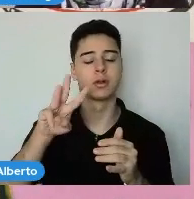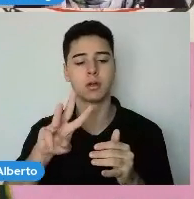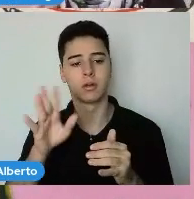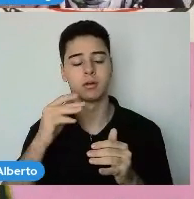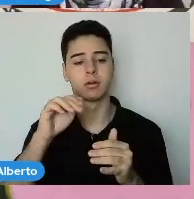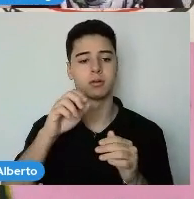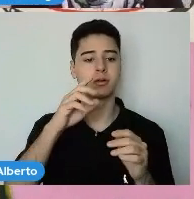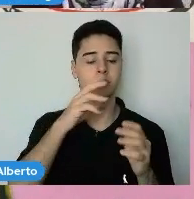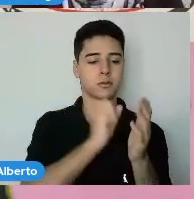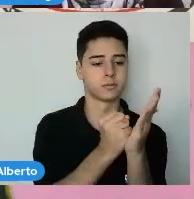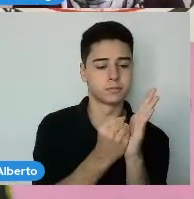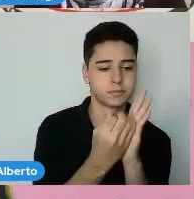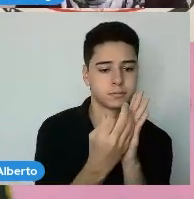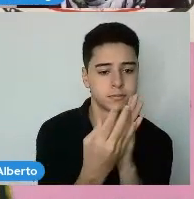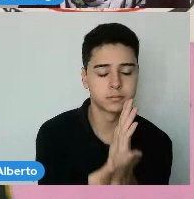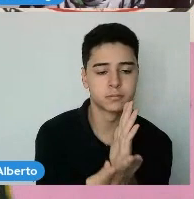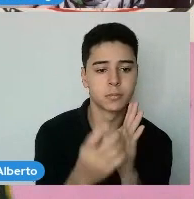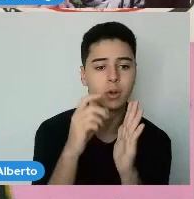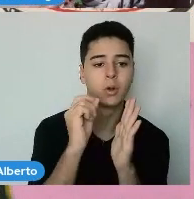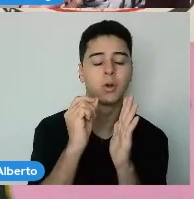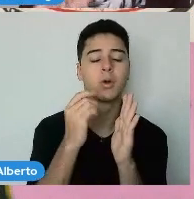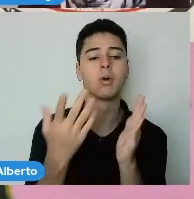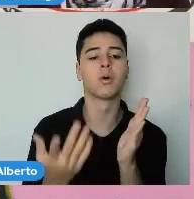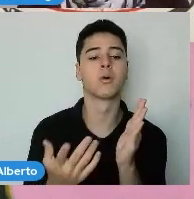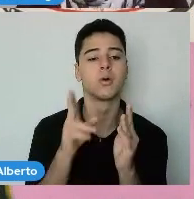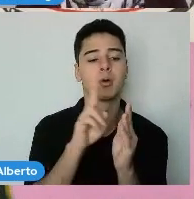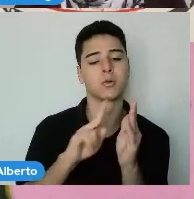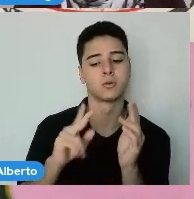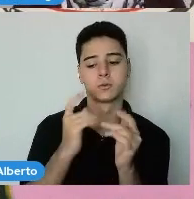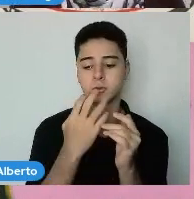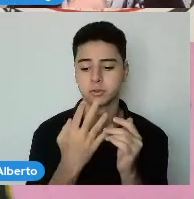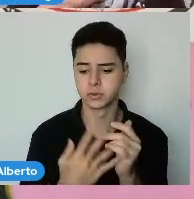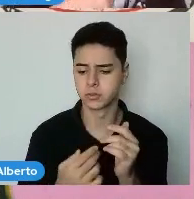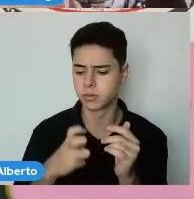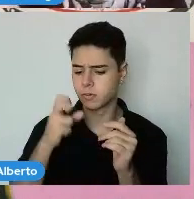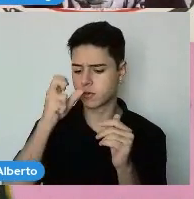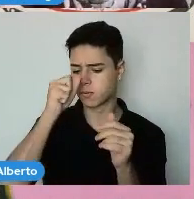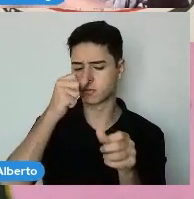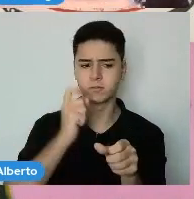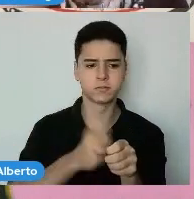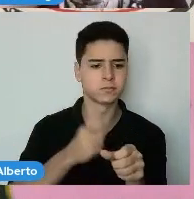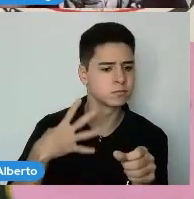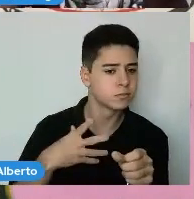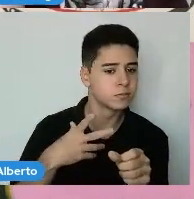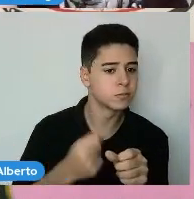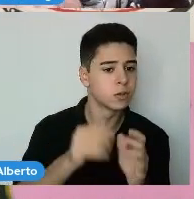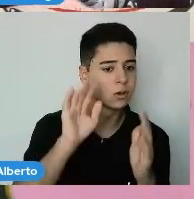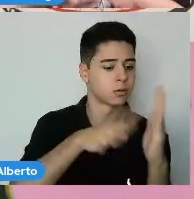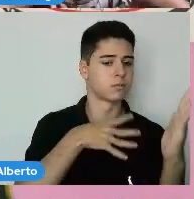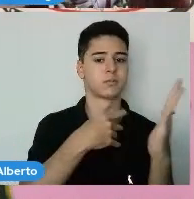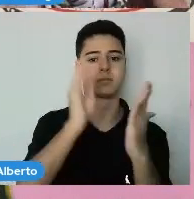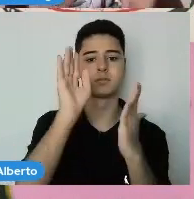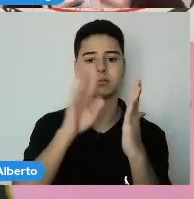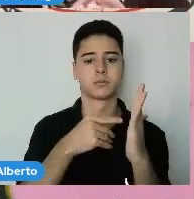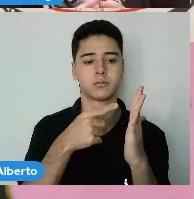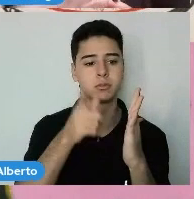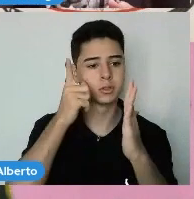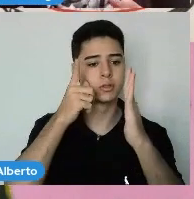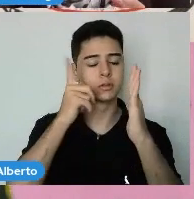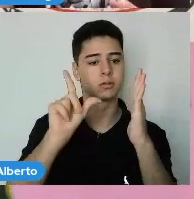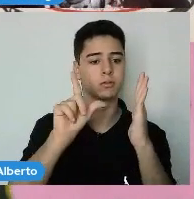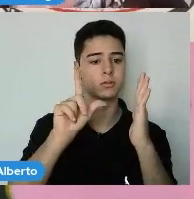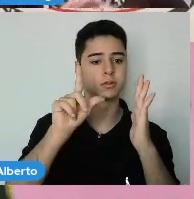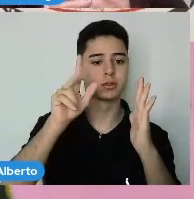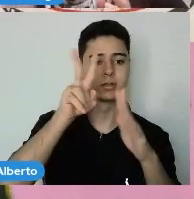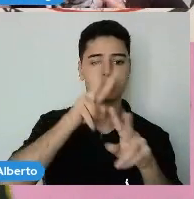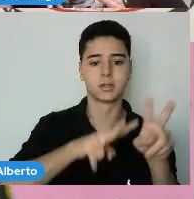por conta dessa aproximação, né, do uso de cores muito vibrantes e da pintura gestual, de você conseguir enxergar